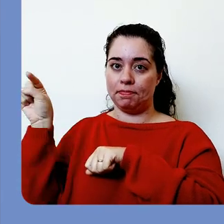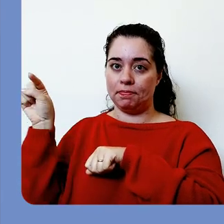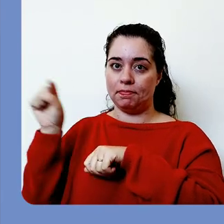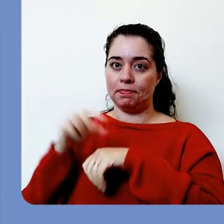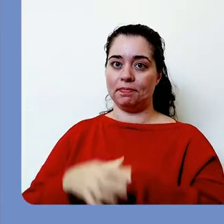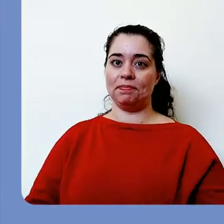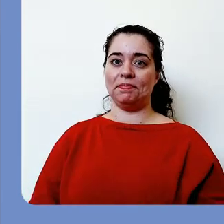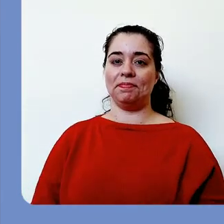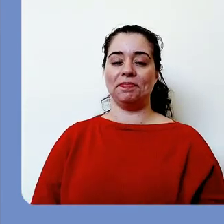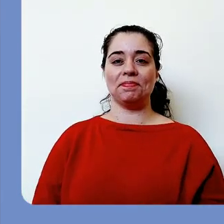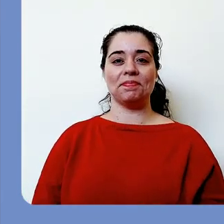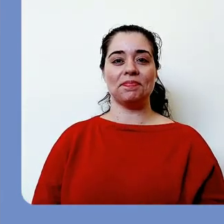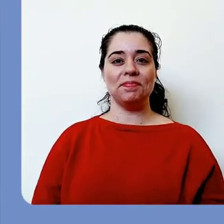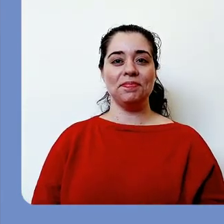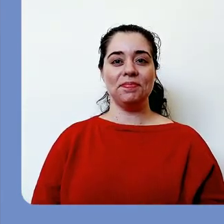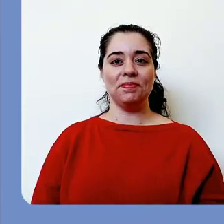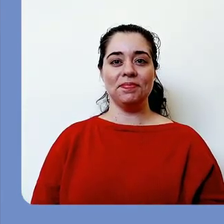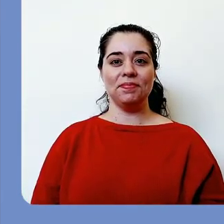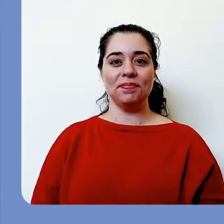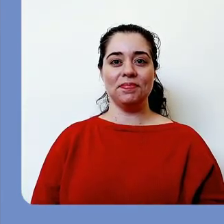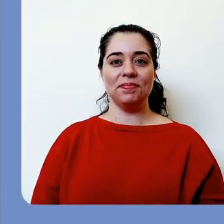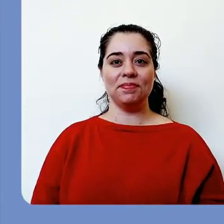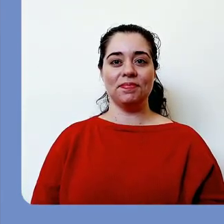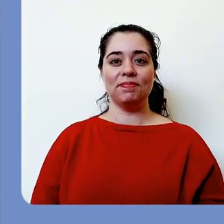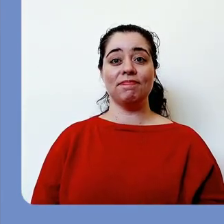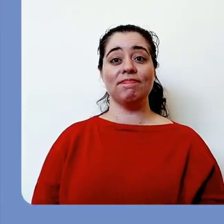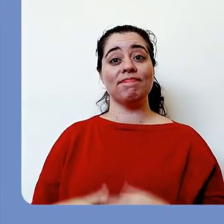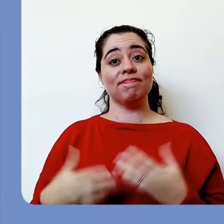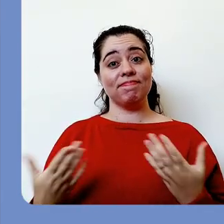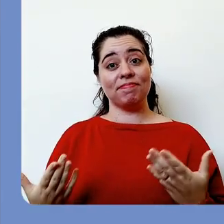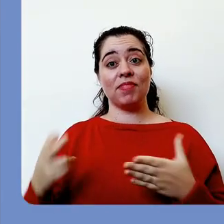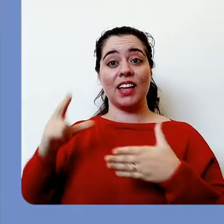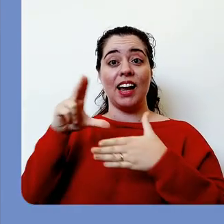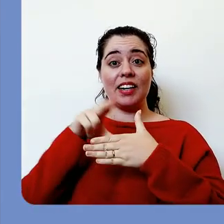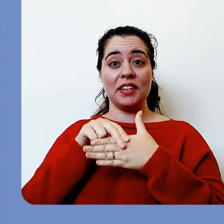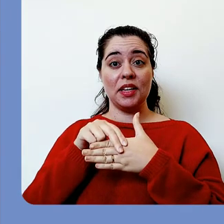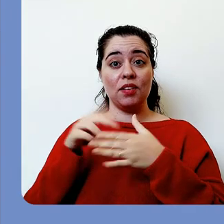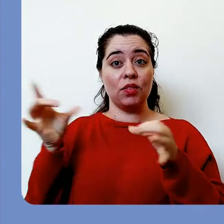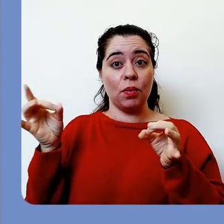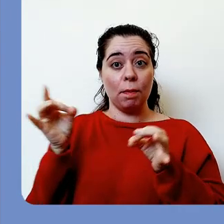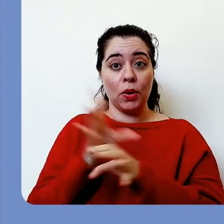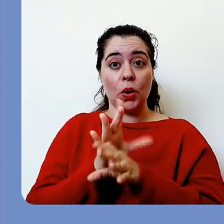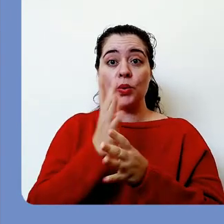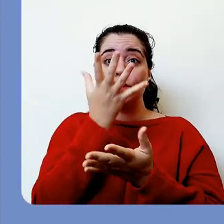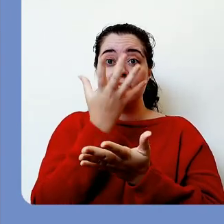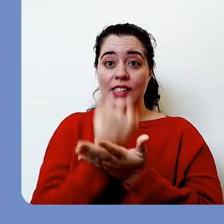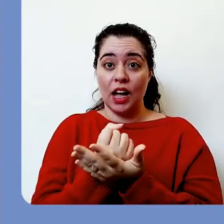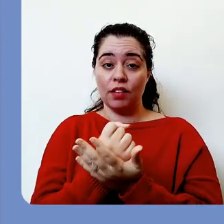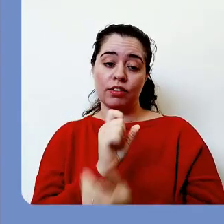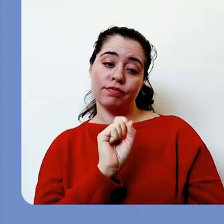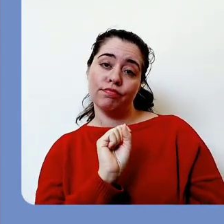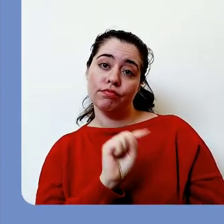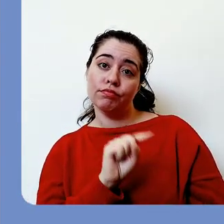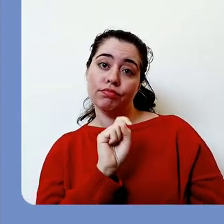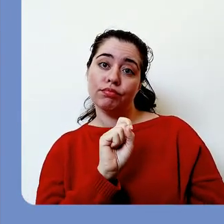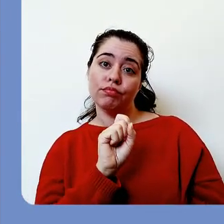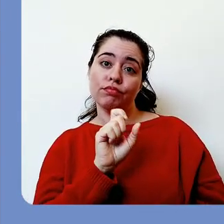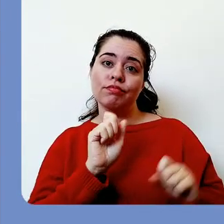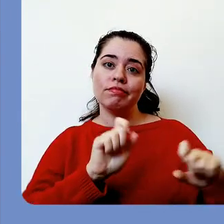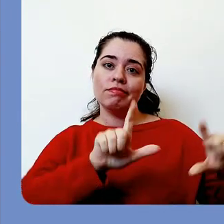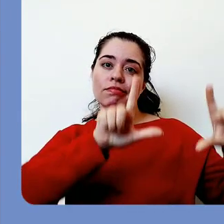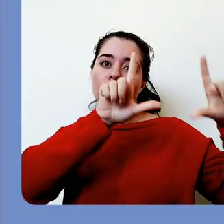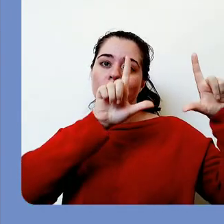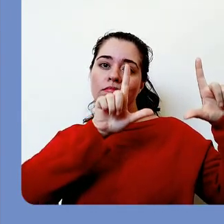para emissão dos certificados na parte inferior da descrição da do modelo de certificado vai